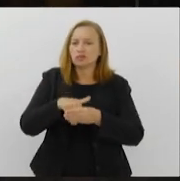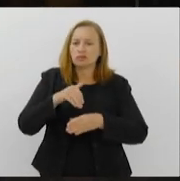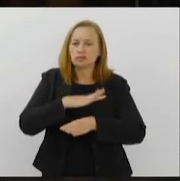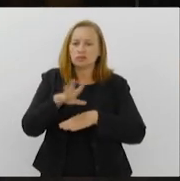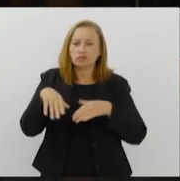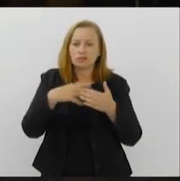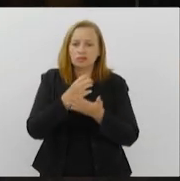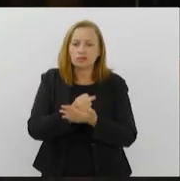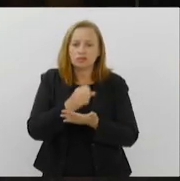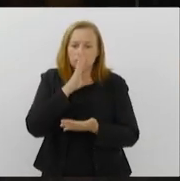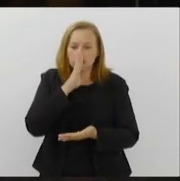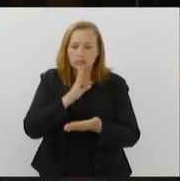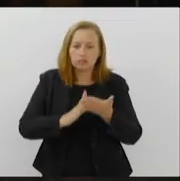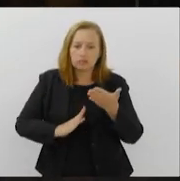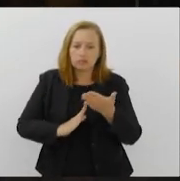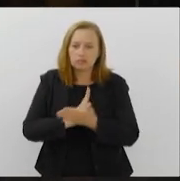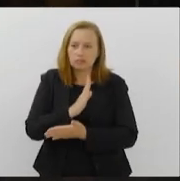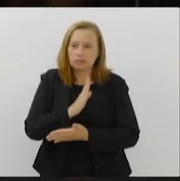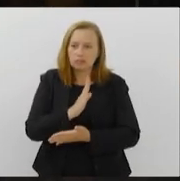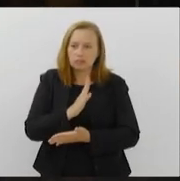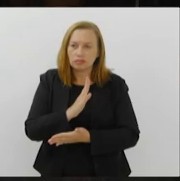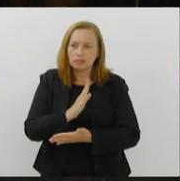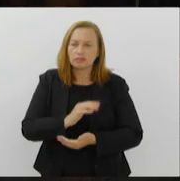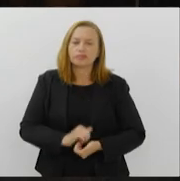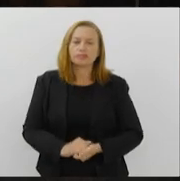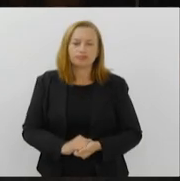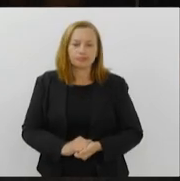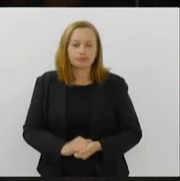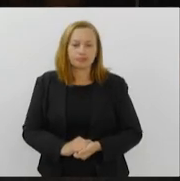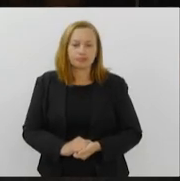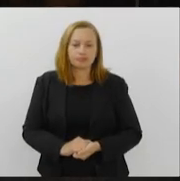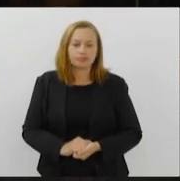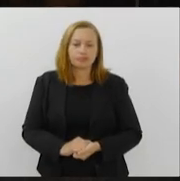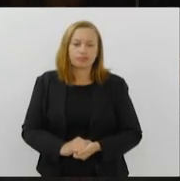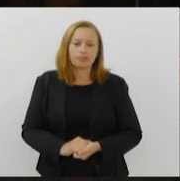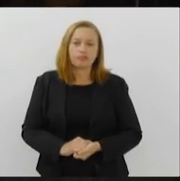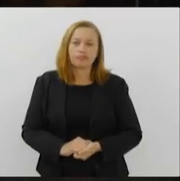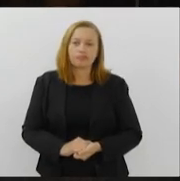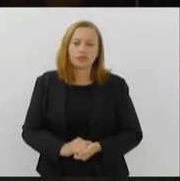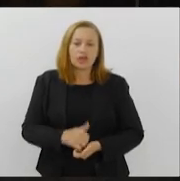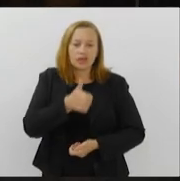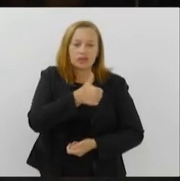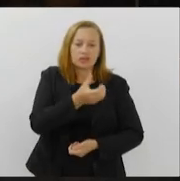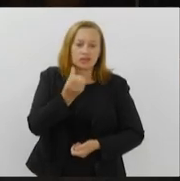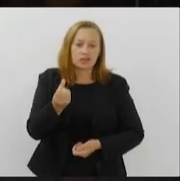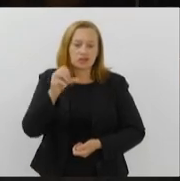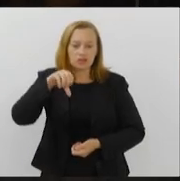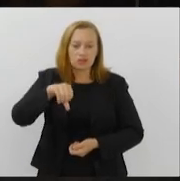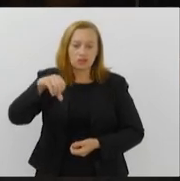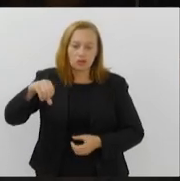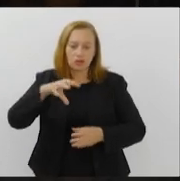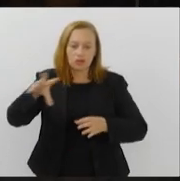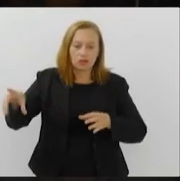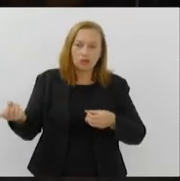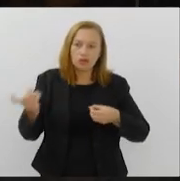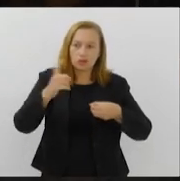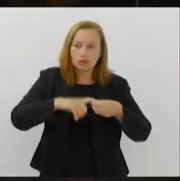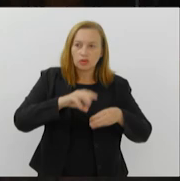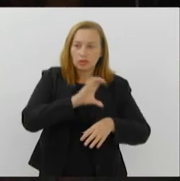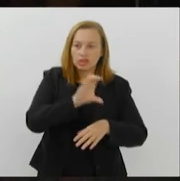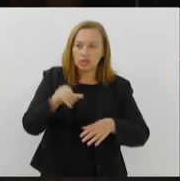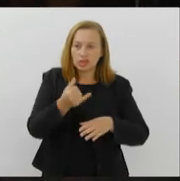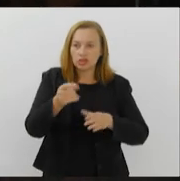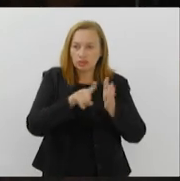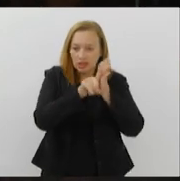votação, senhores que aprovam, permaneçam como estão, aprovado. E o projeto 1699 foi remetido à CCJ para análise